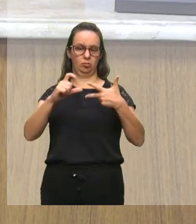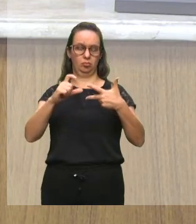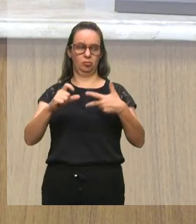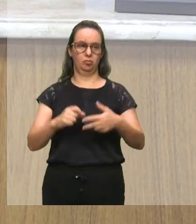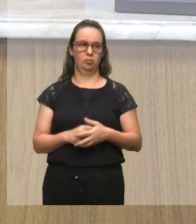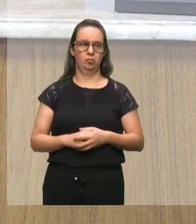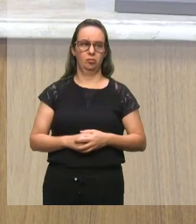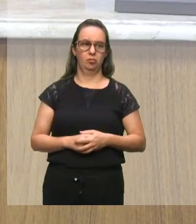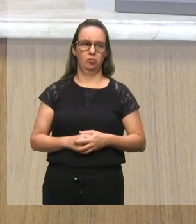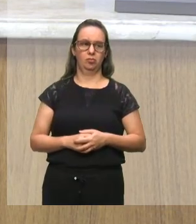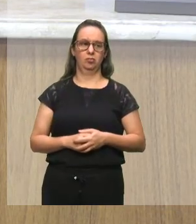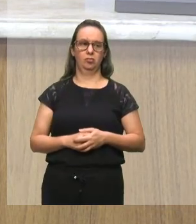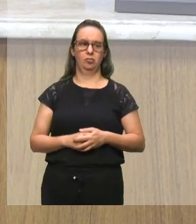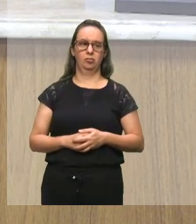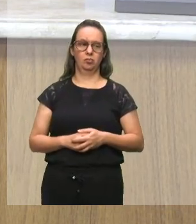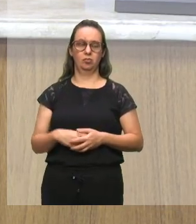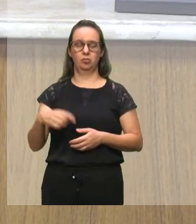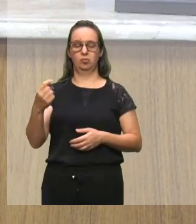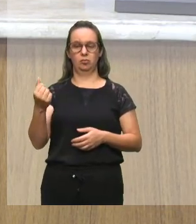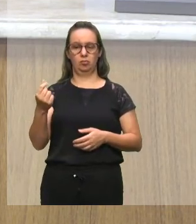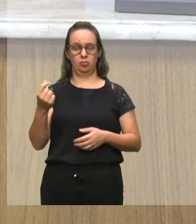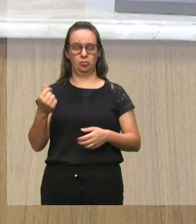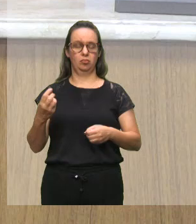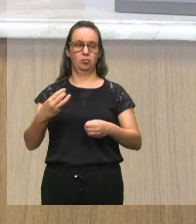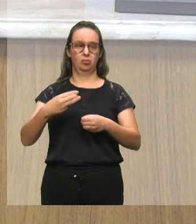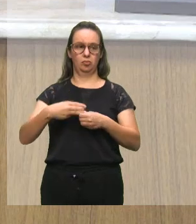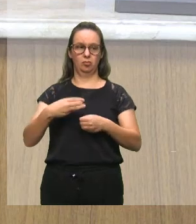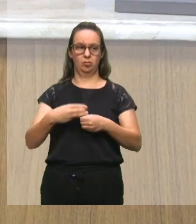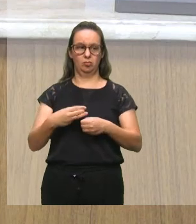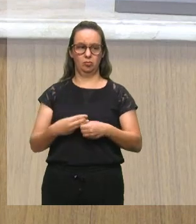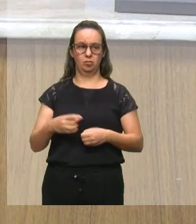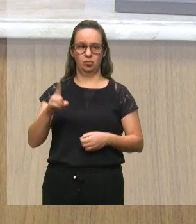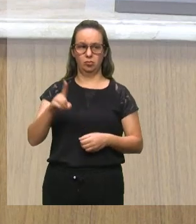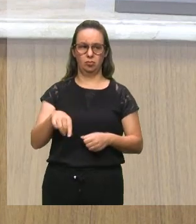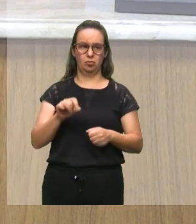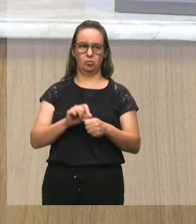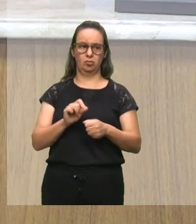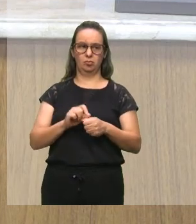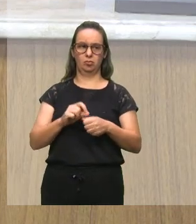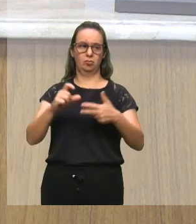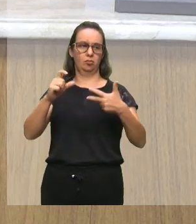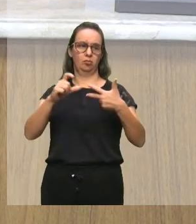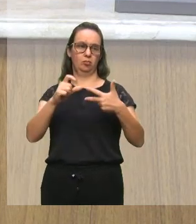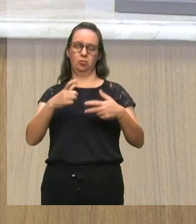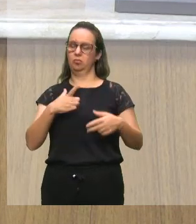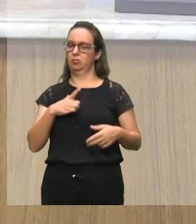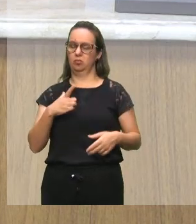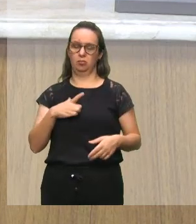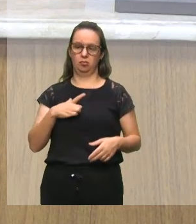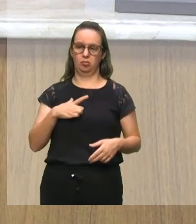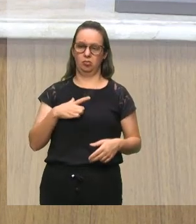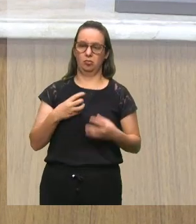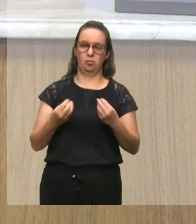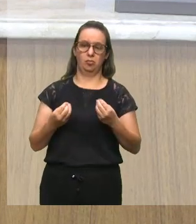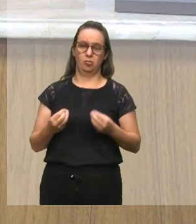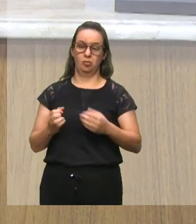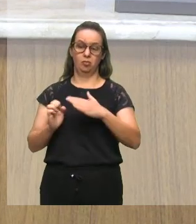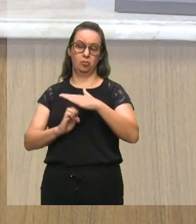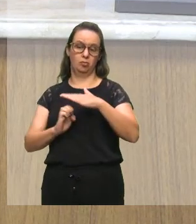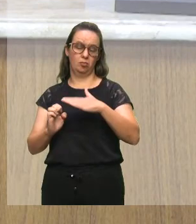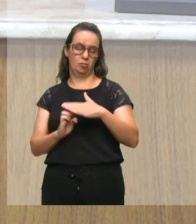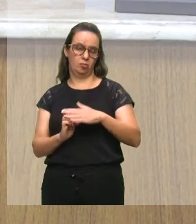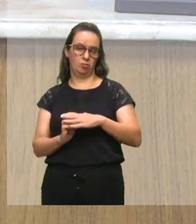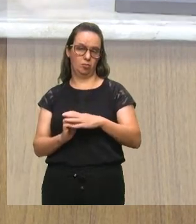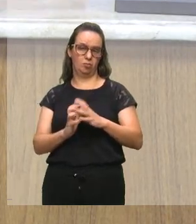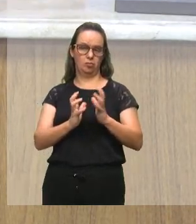A gestão dos recursos do município é feita pelo executivo, então não tem como o conselho gerir. O conselho solicita